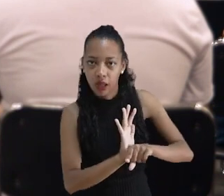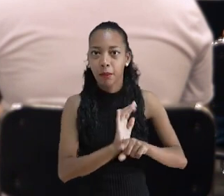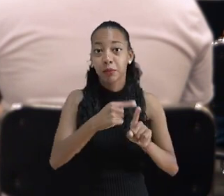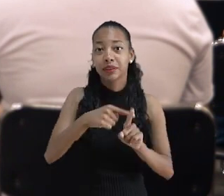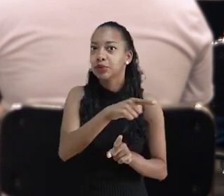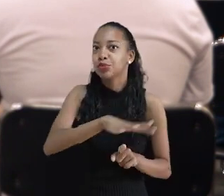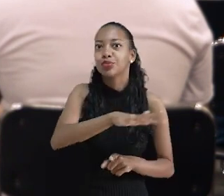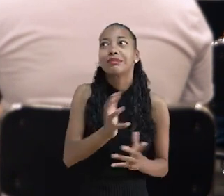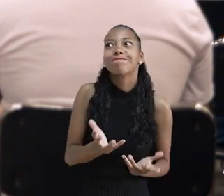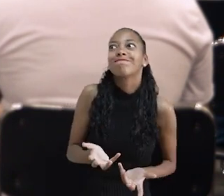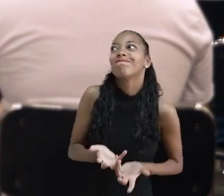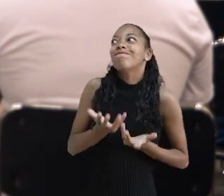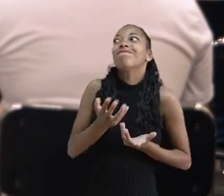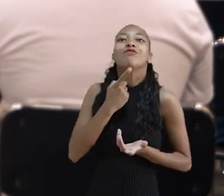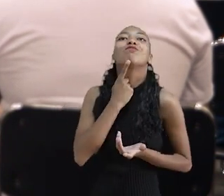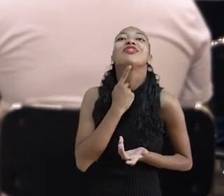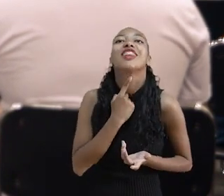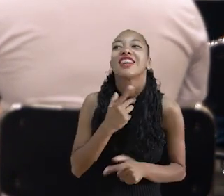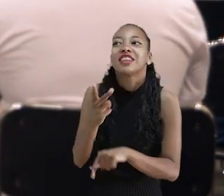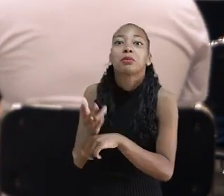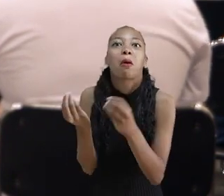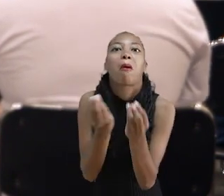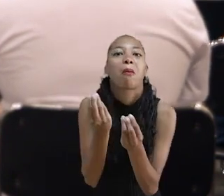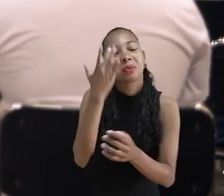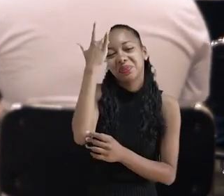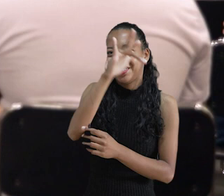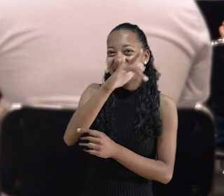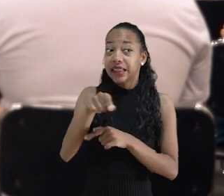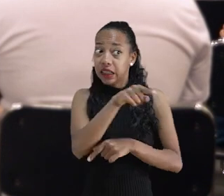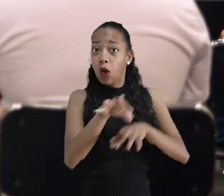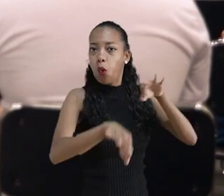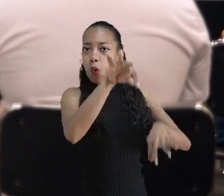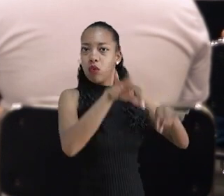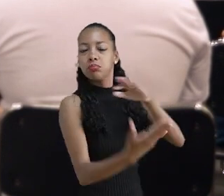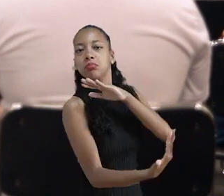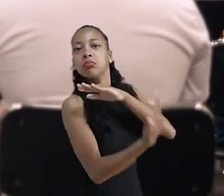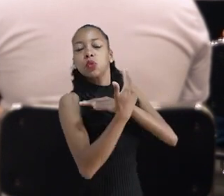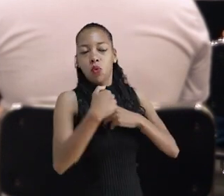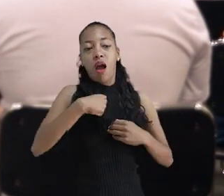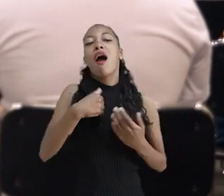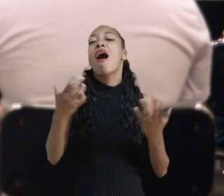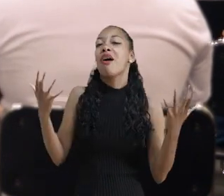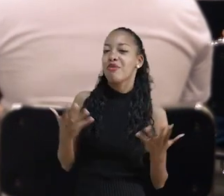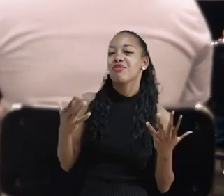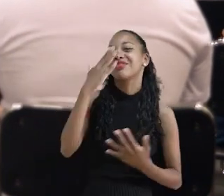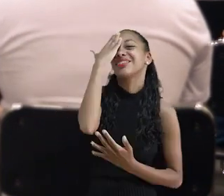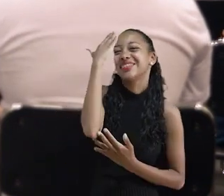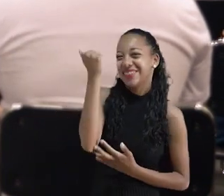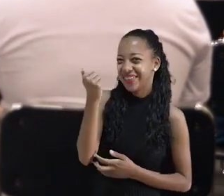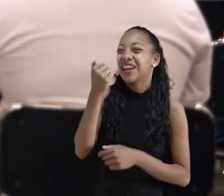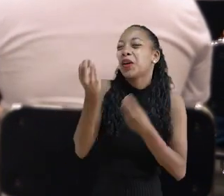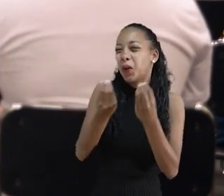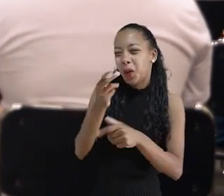tinha técnica e agora passando por um curso de formação nós tínhamos a técnica né a os equipamentos